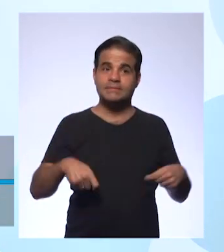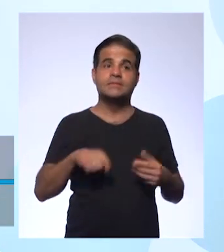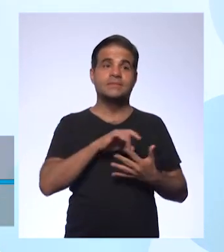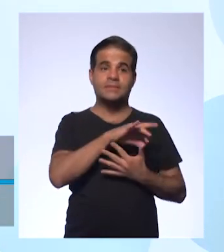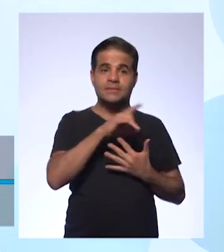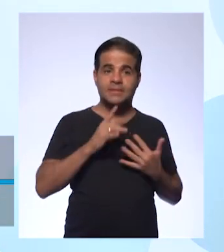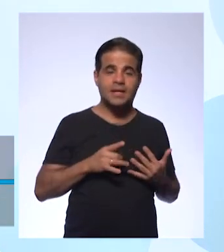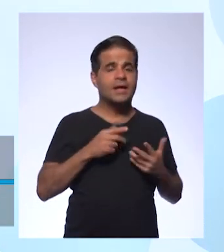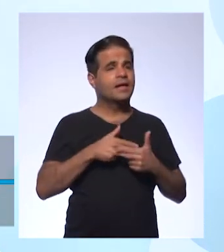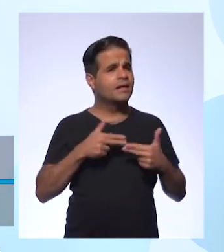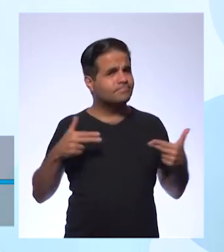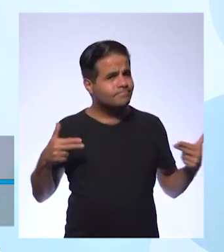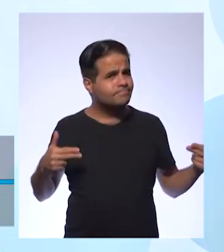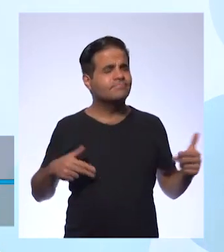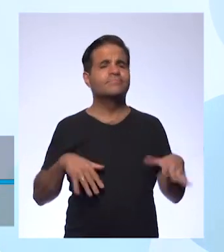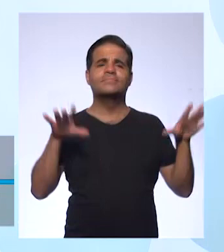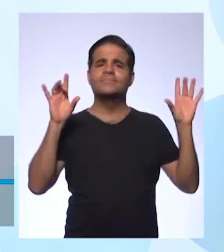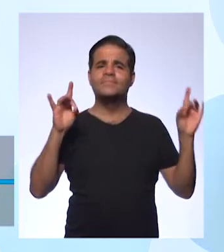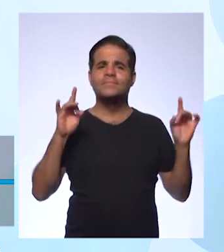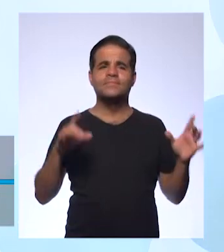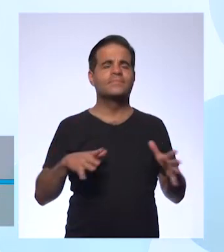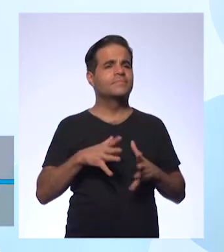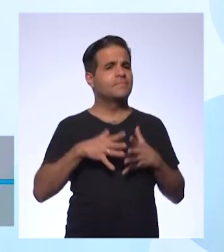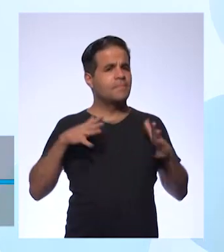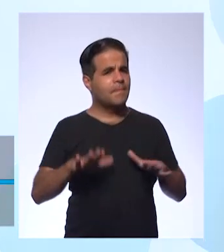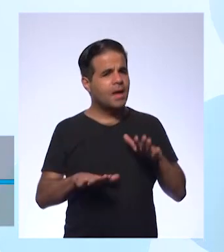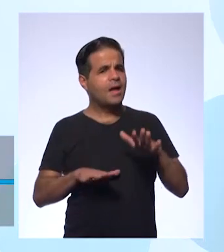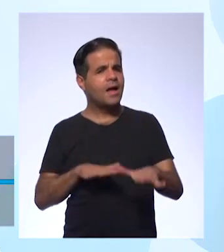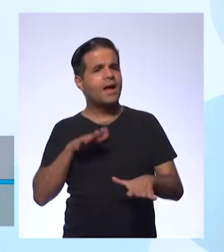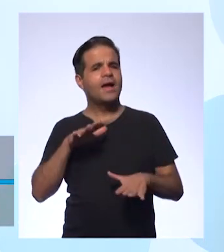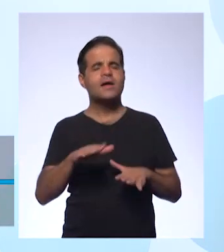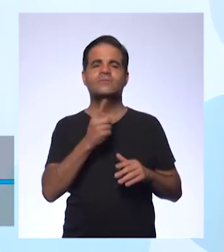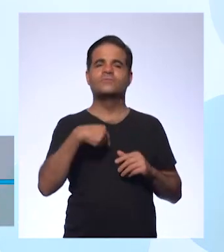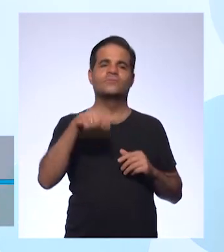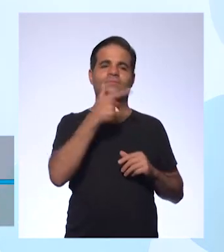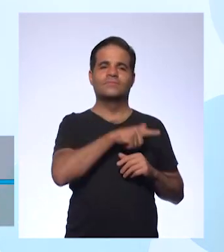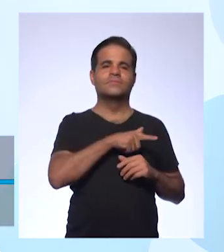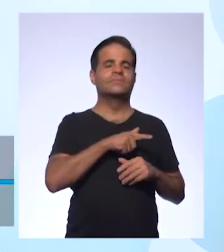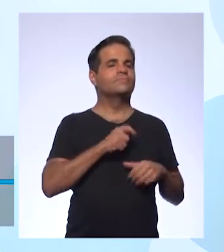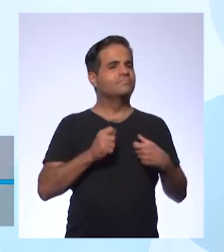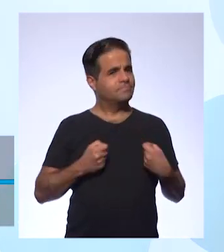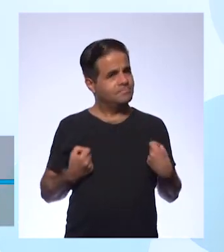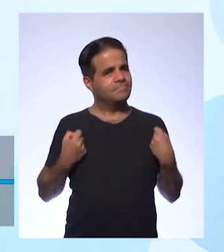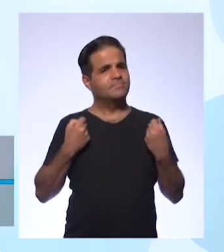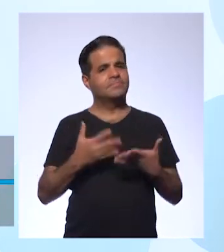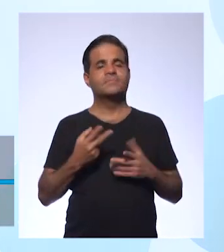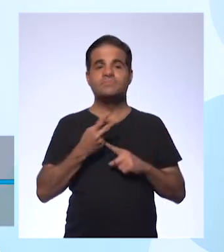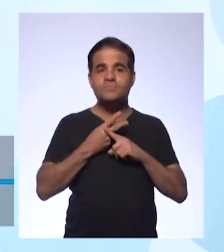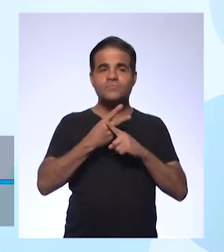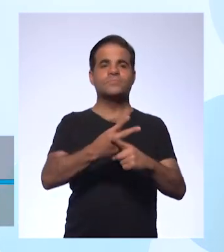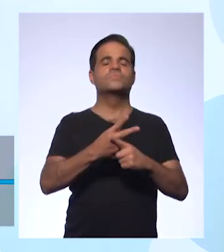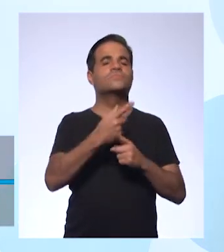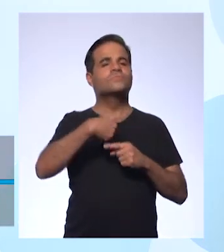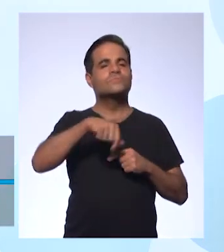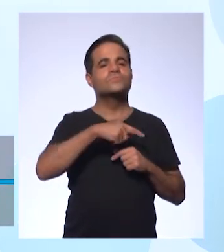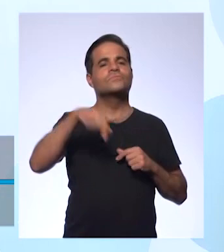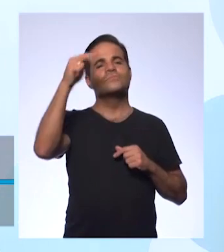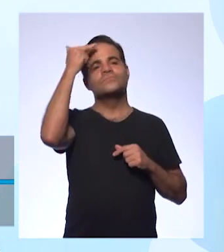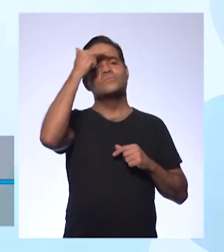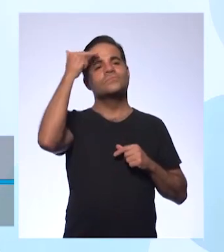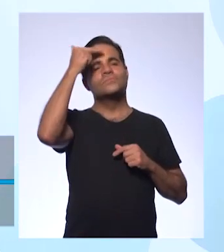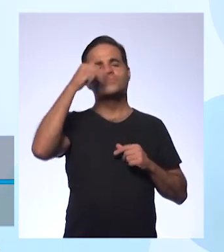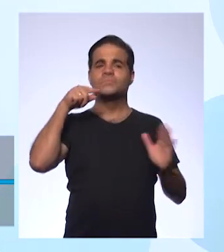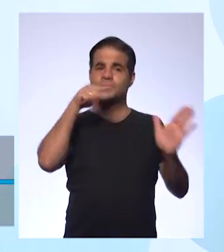cada gol, cada grande passo ou pequeno passo que a gente dá aí em busca dos nossos sonhos. E aí eu